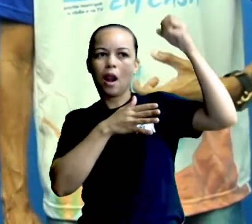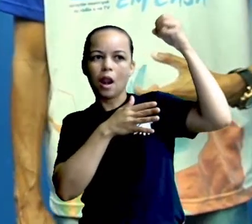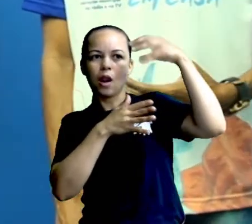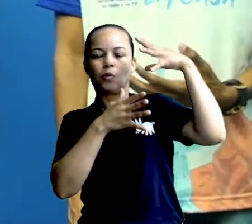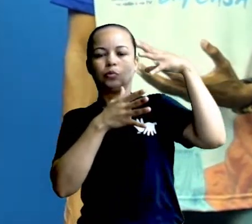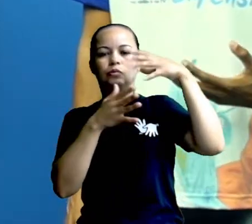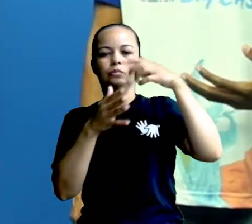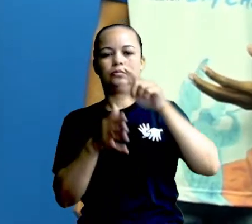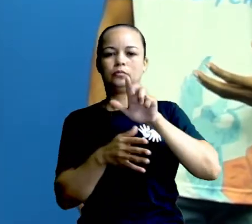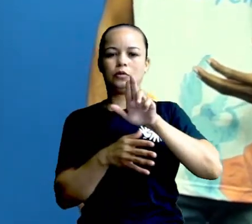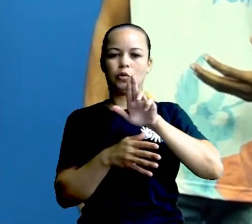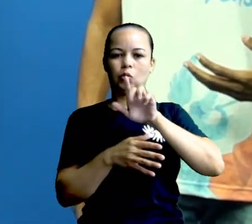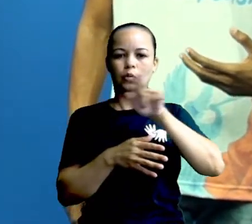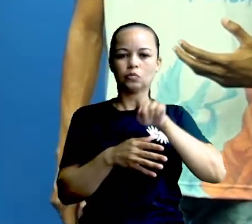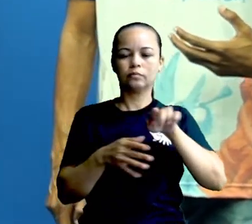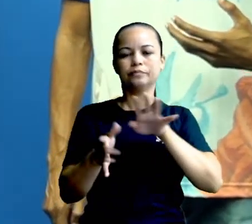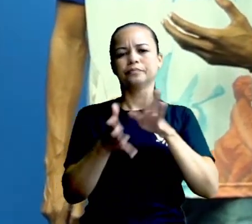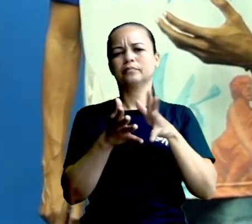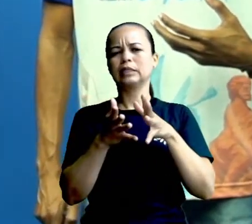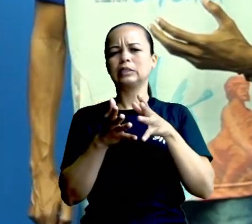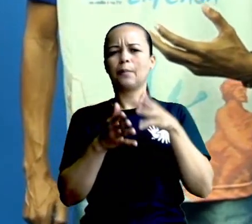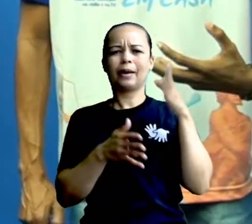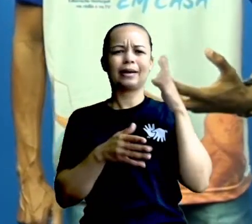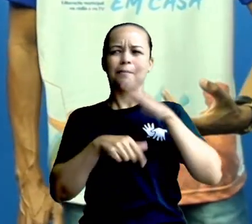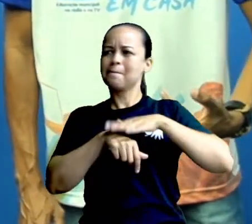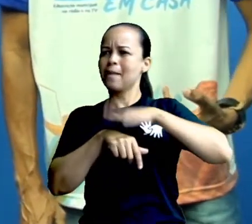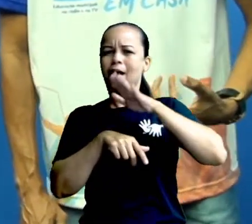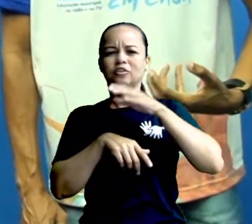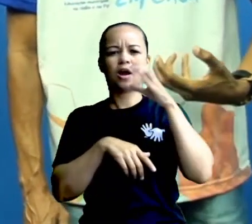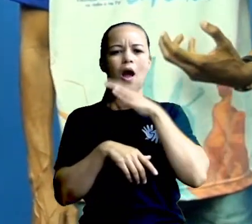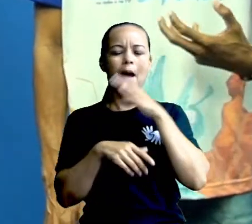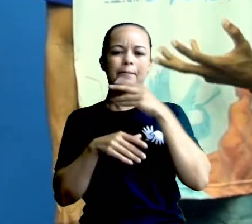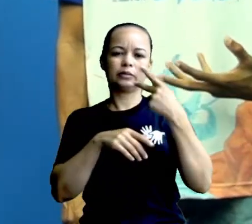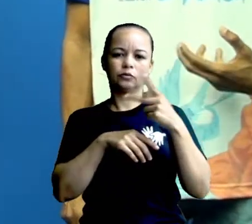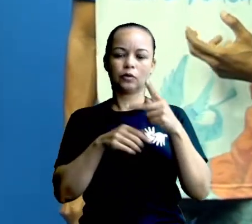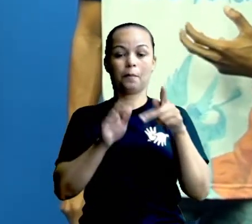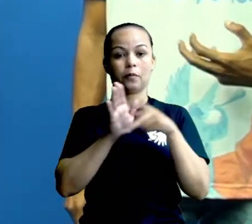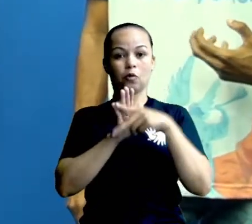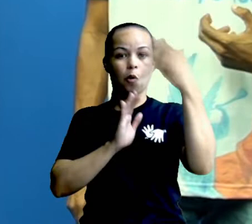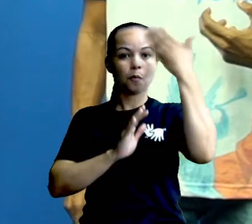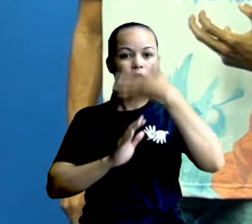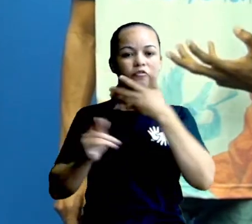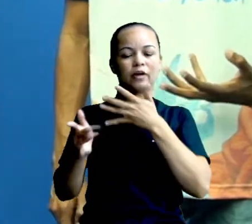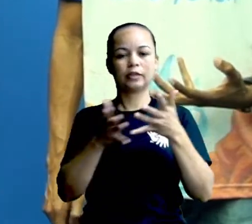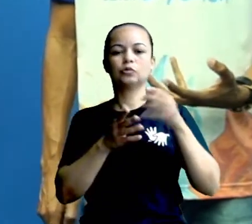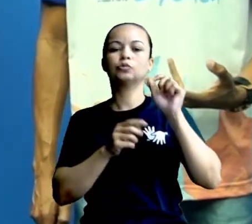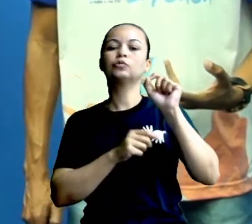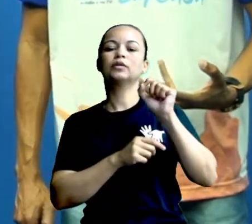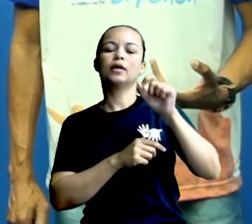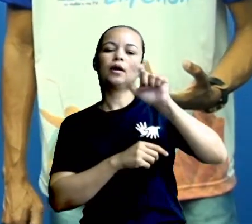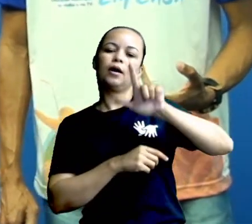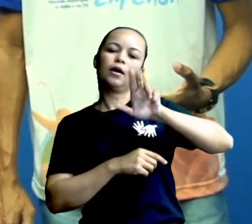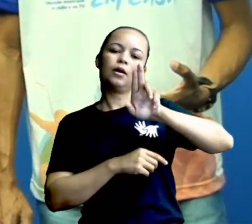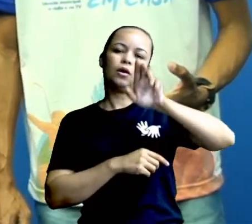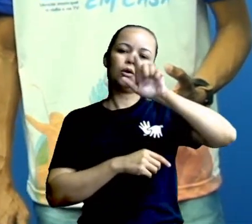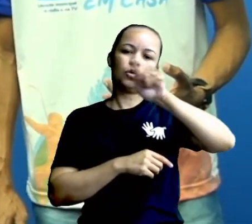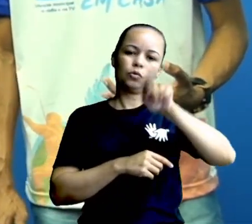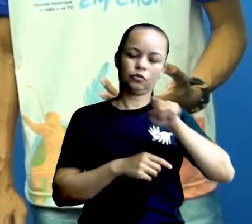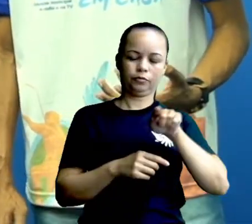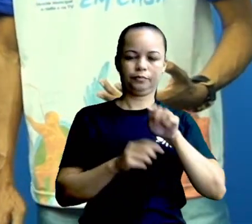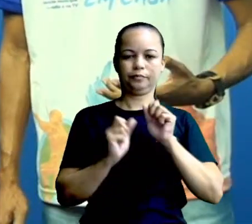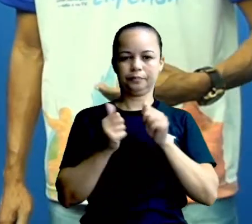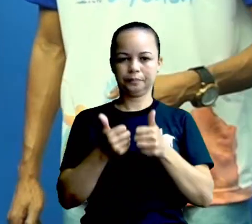luz. Até agora não tem nada mais rápido, não foi nada comprovado cientificamente mais rápido do que a luz.